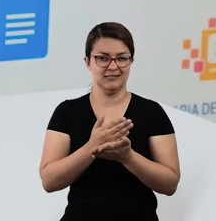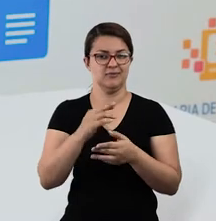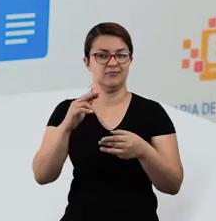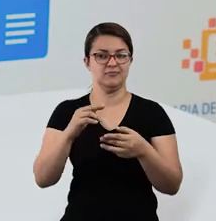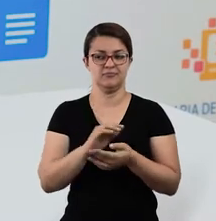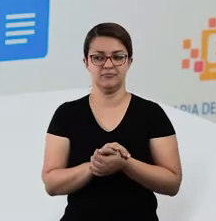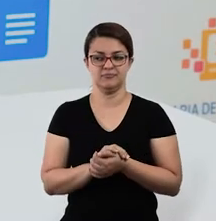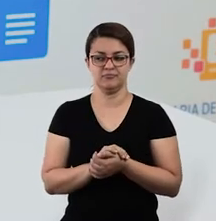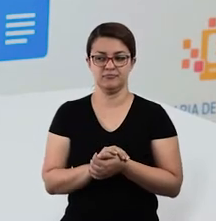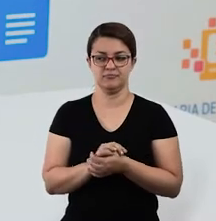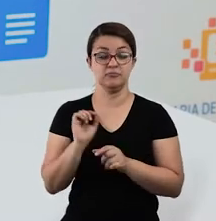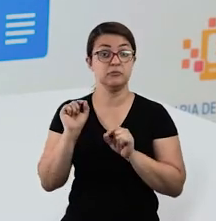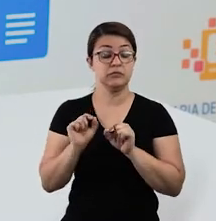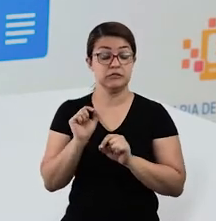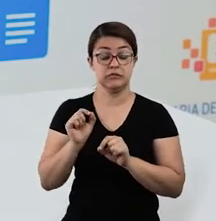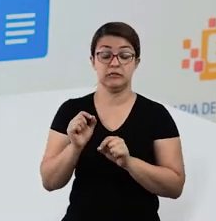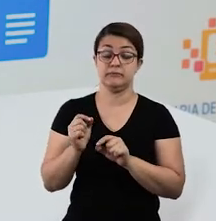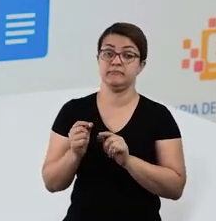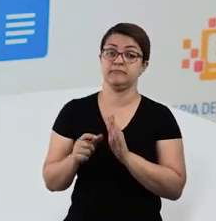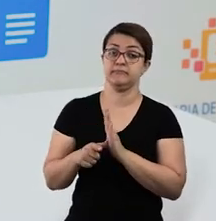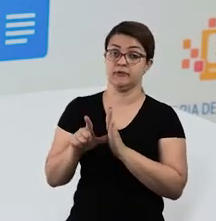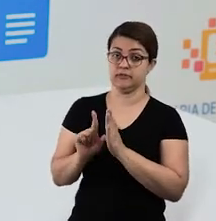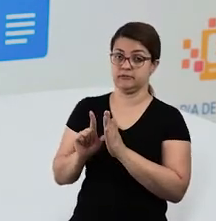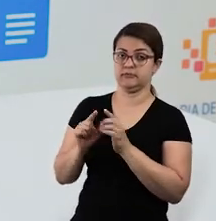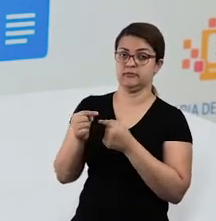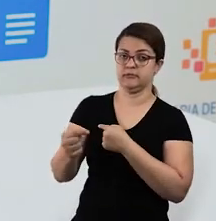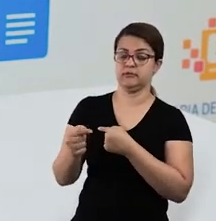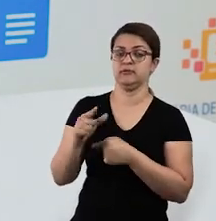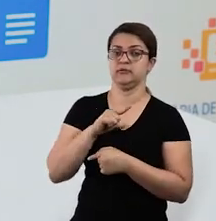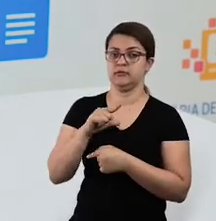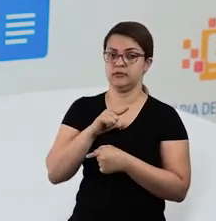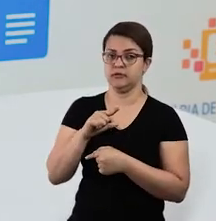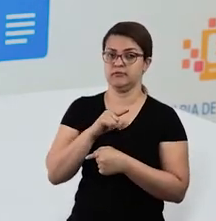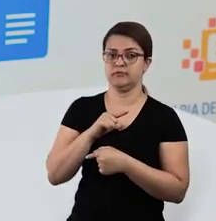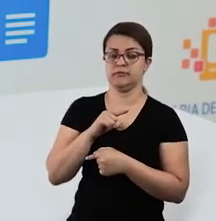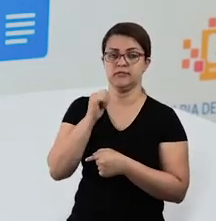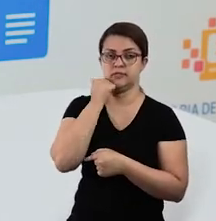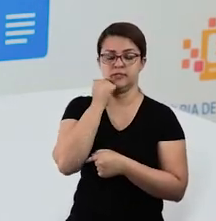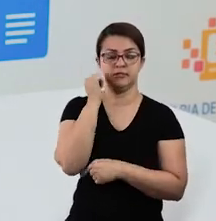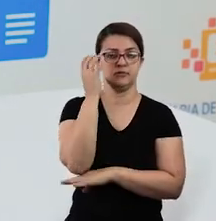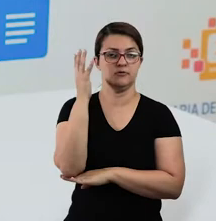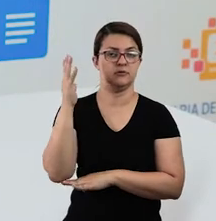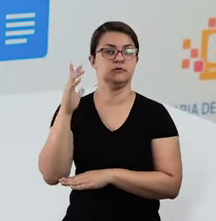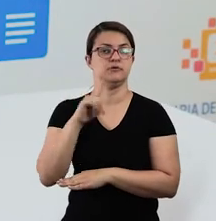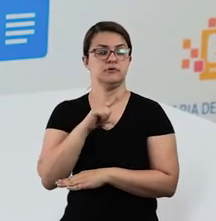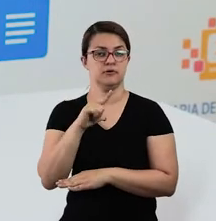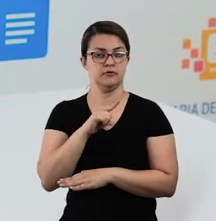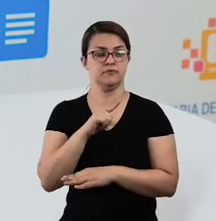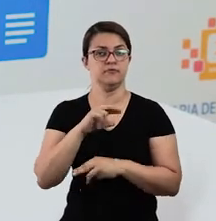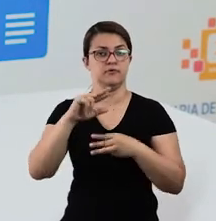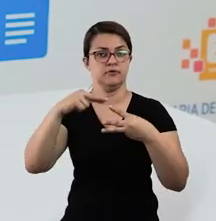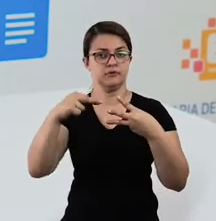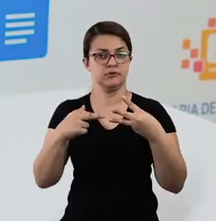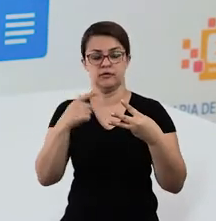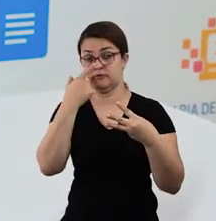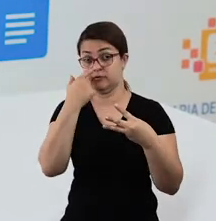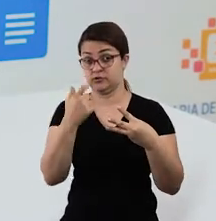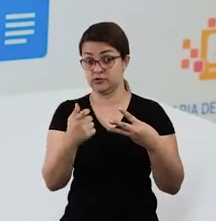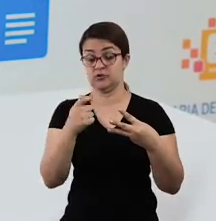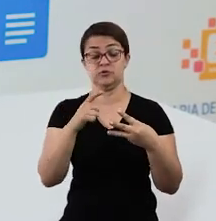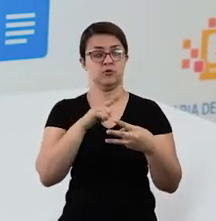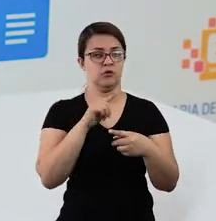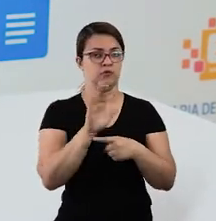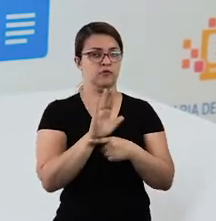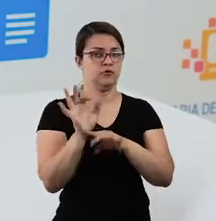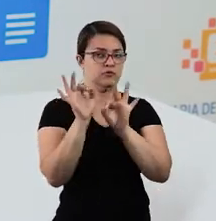Na semana passada, também tinha uma atividade de ciências da natureza falando sobre lixo reciclável. Tinha um vídeo para